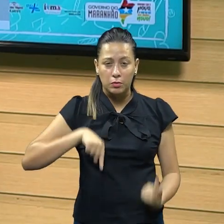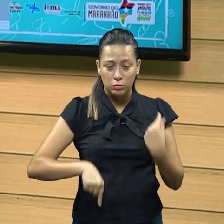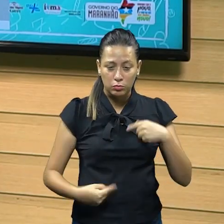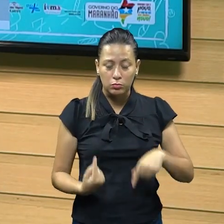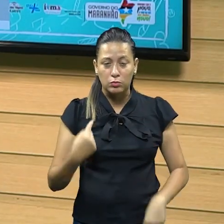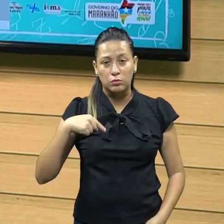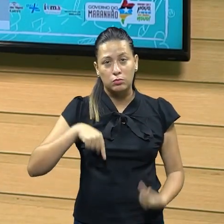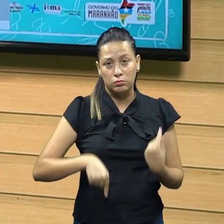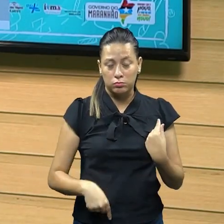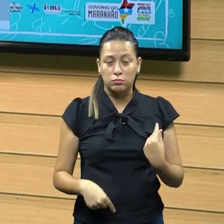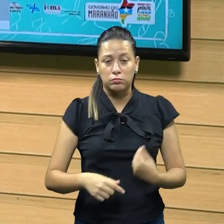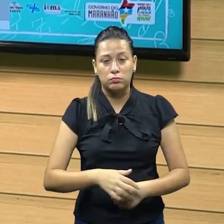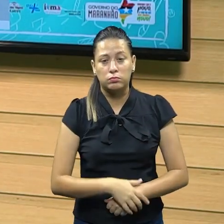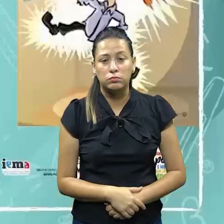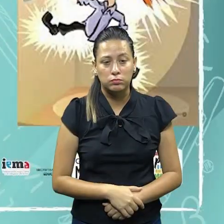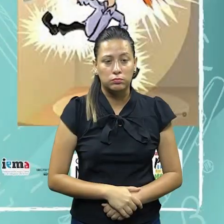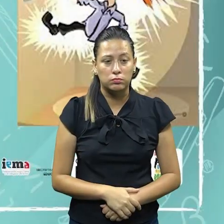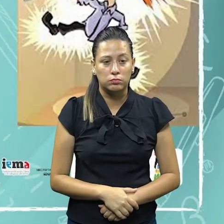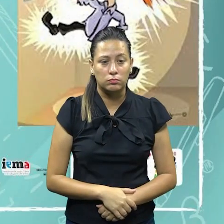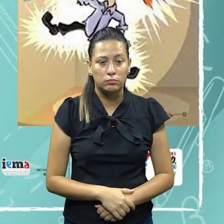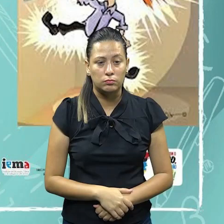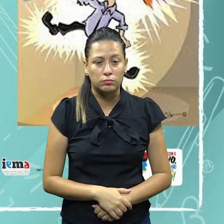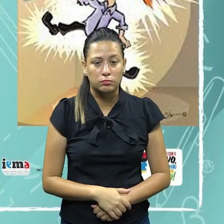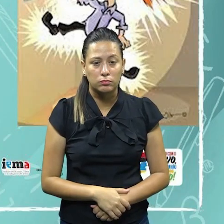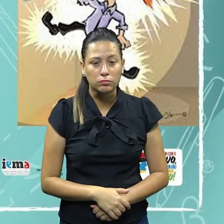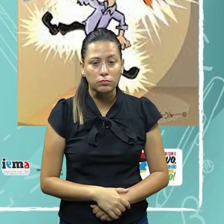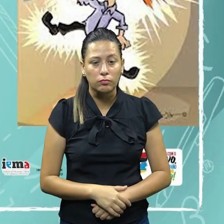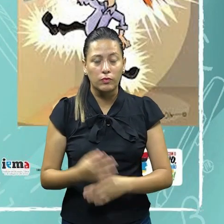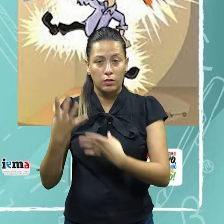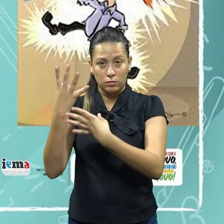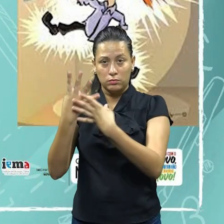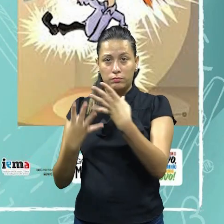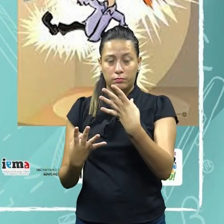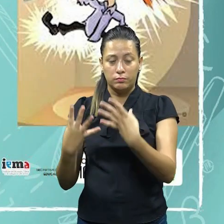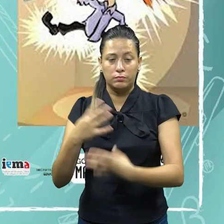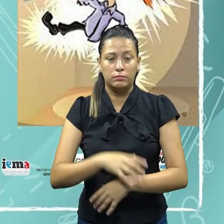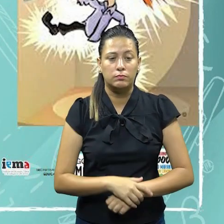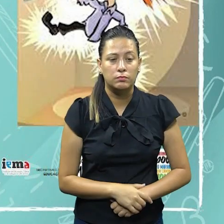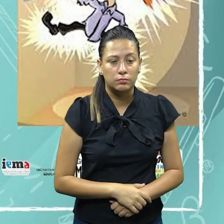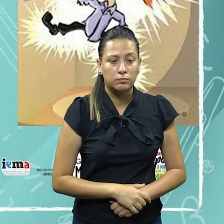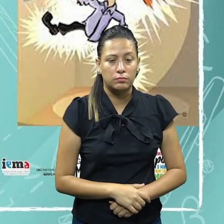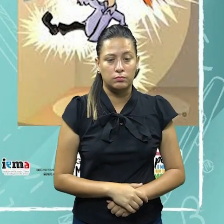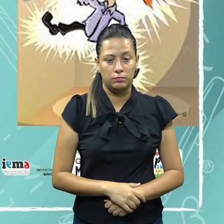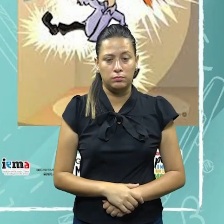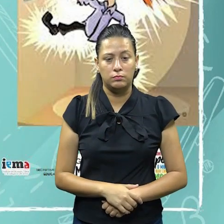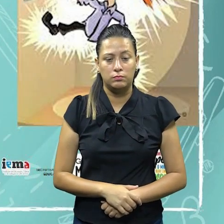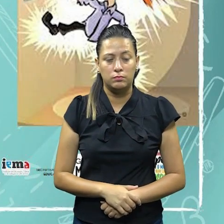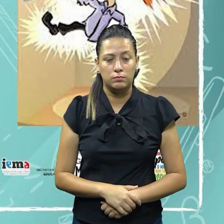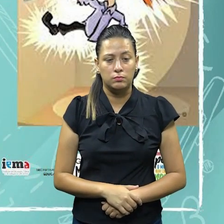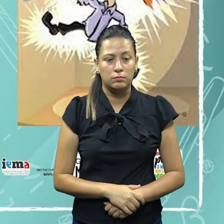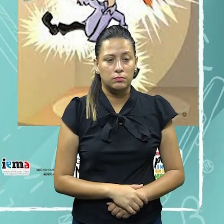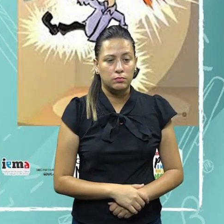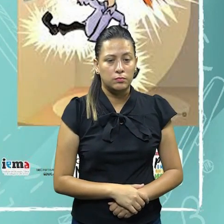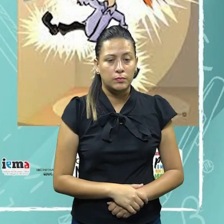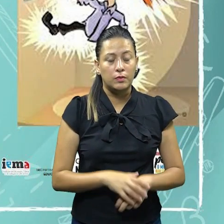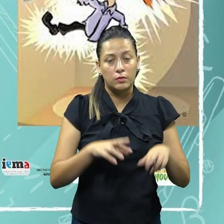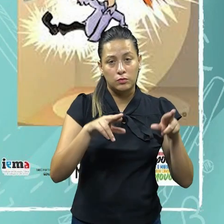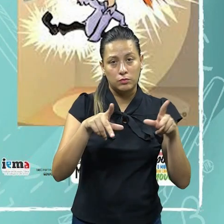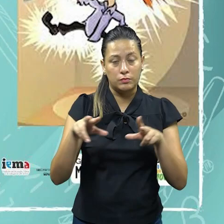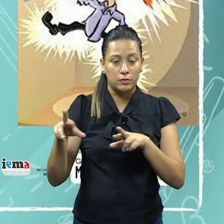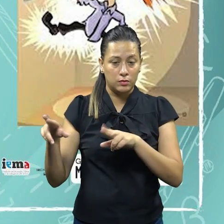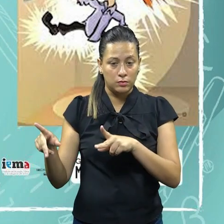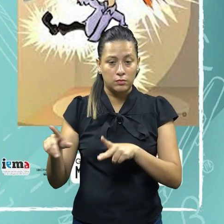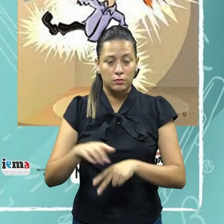da corrente elétrica, que a gente vai ver aqui também. Nesse quadro, a gente tem, tá, a